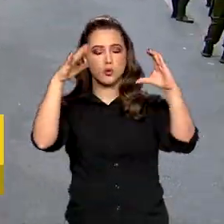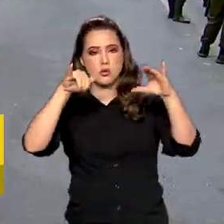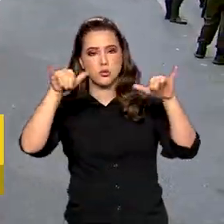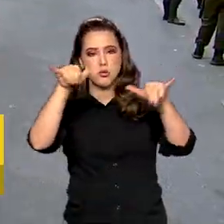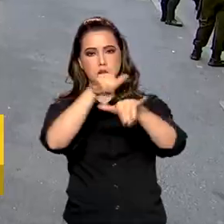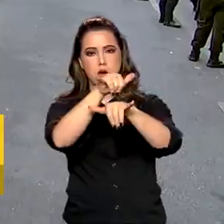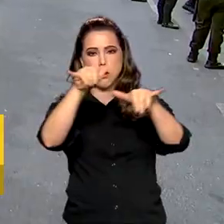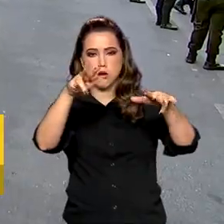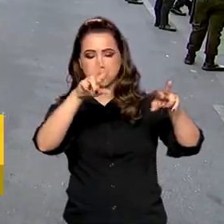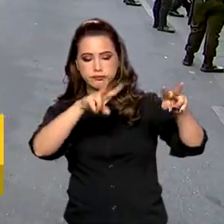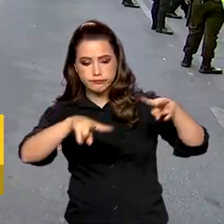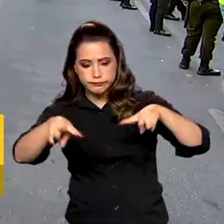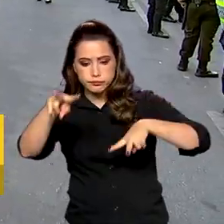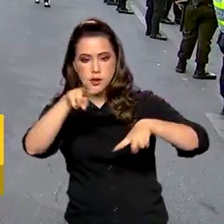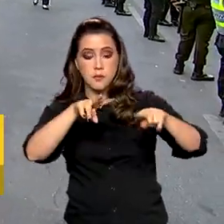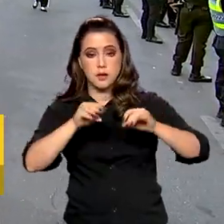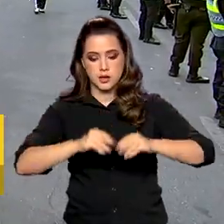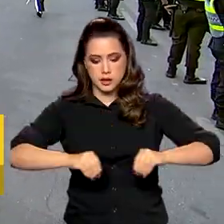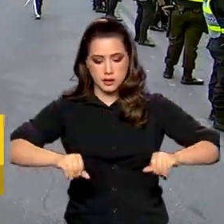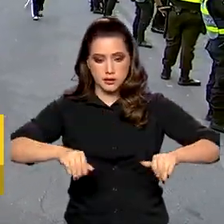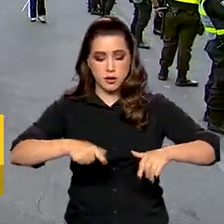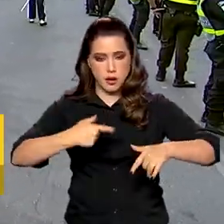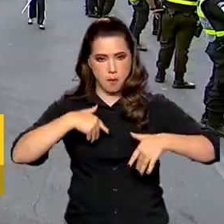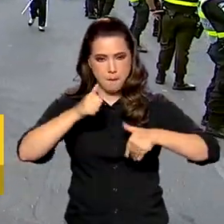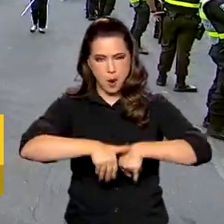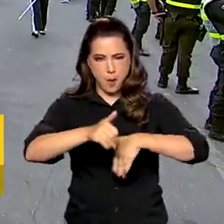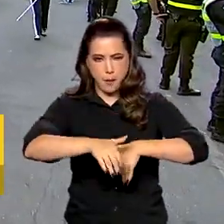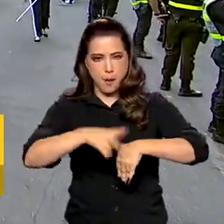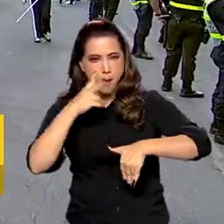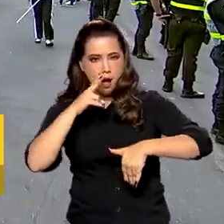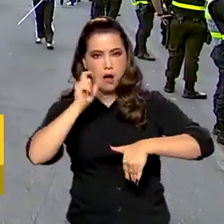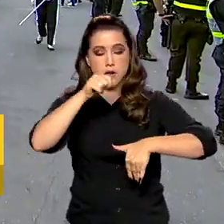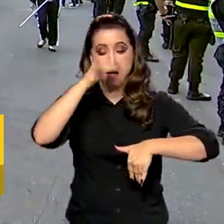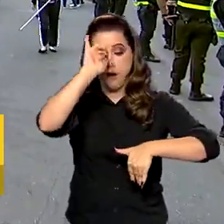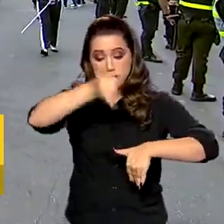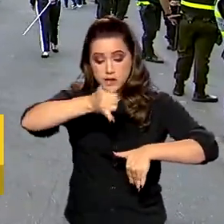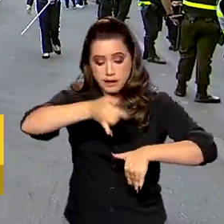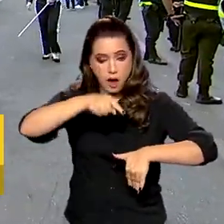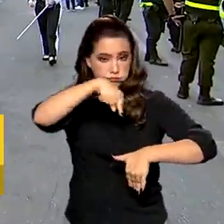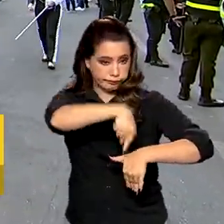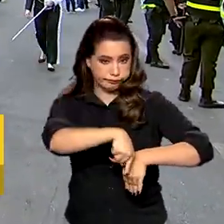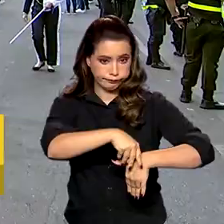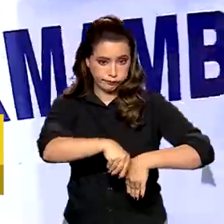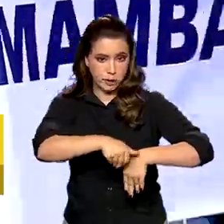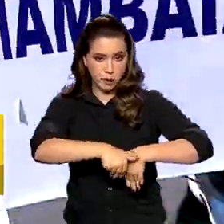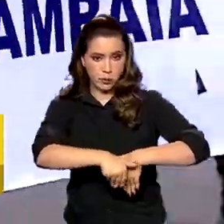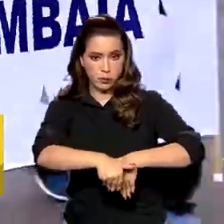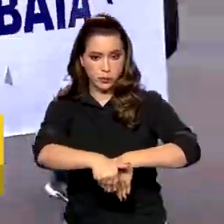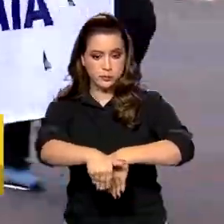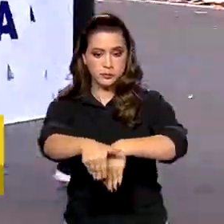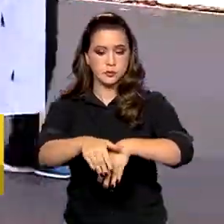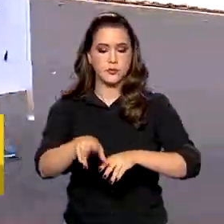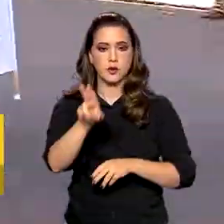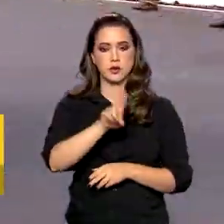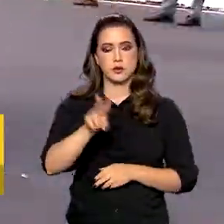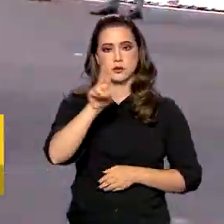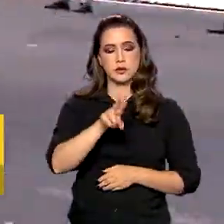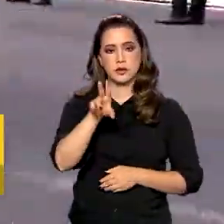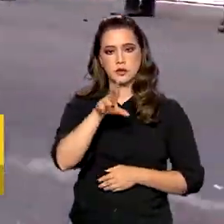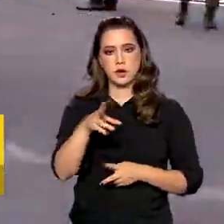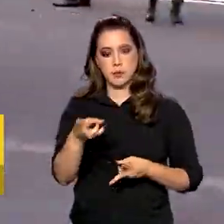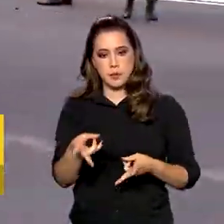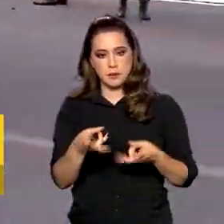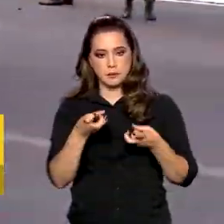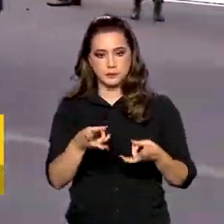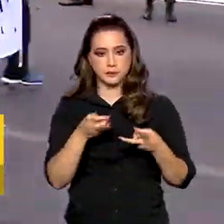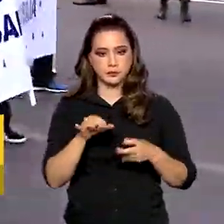que as tropas terrestres pudessem avançar ou pudessem se direcionar ali em relação ao terreno. Então, era uma aeronave utilizada para observação e